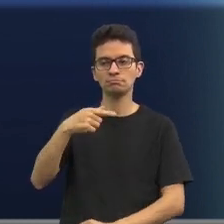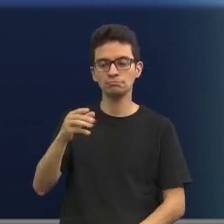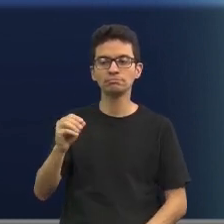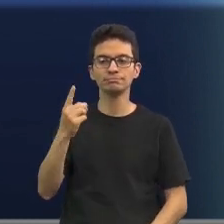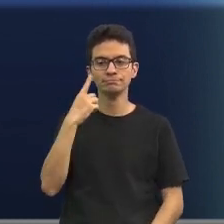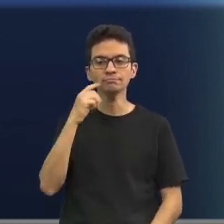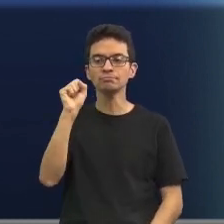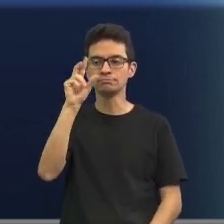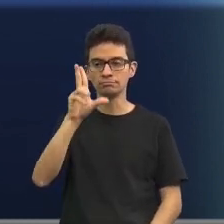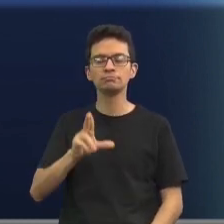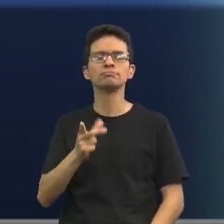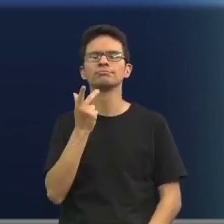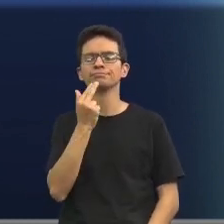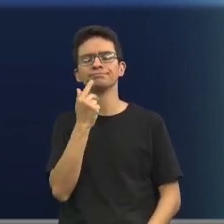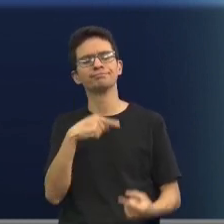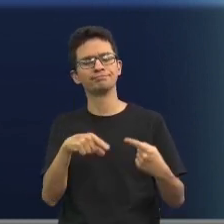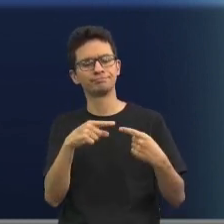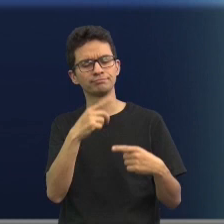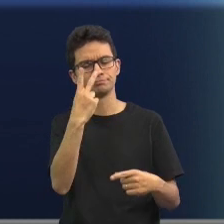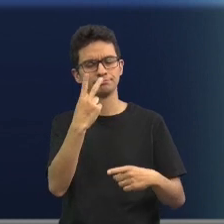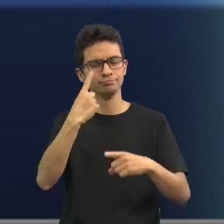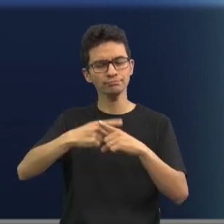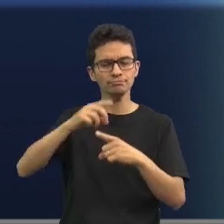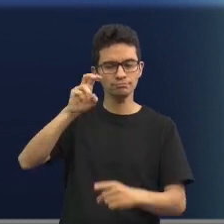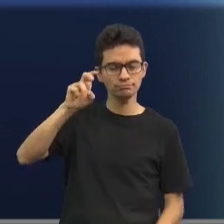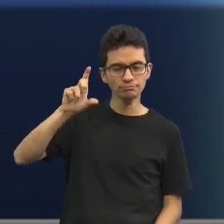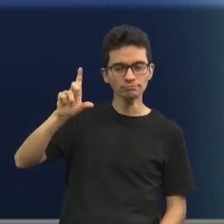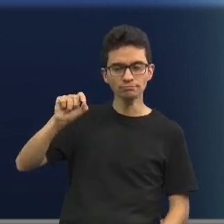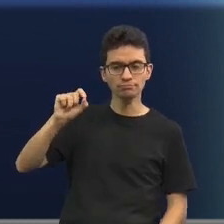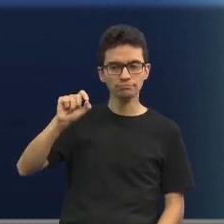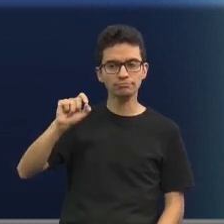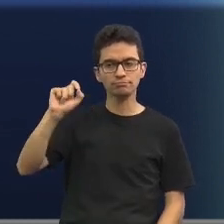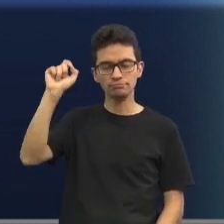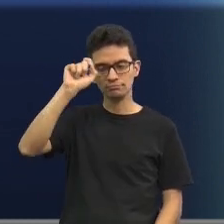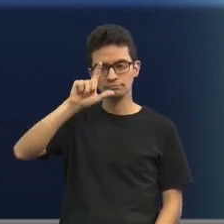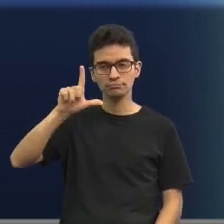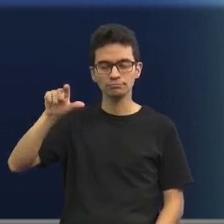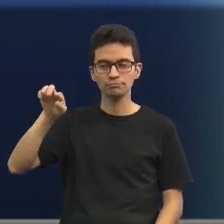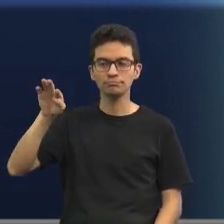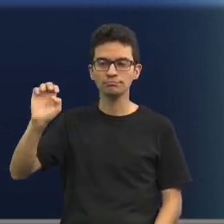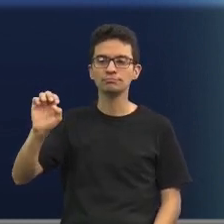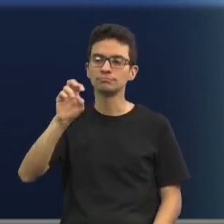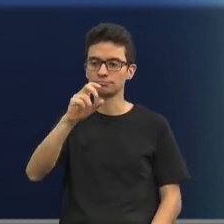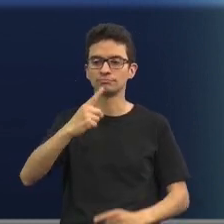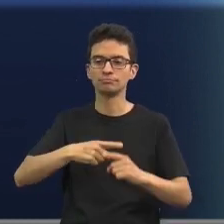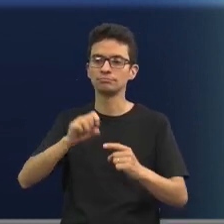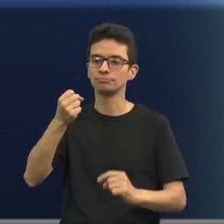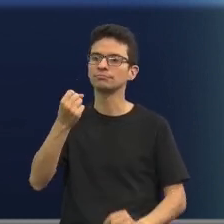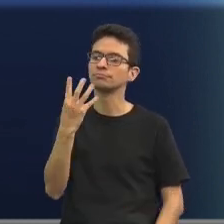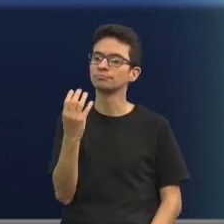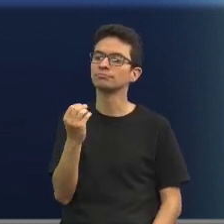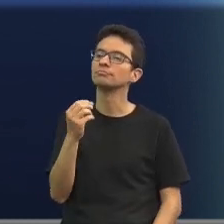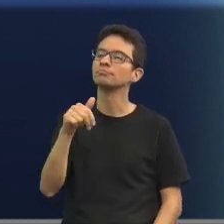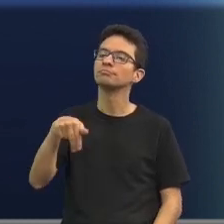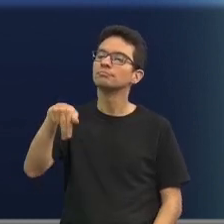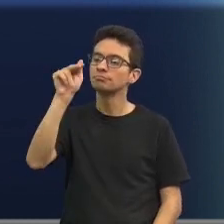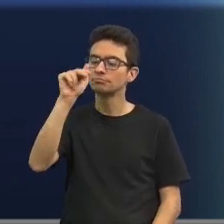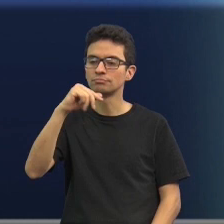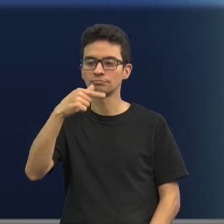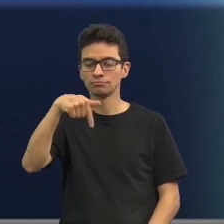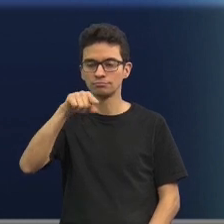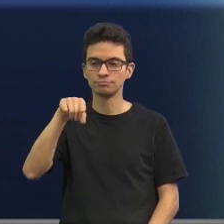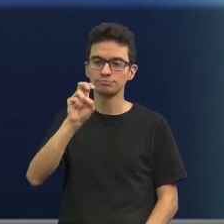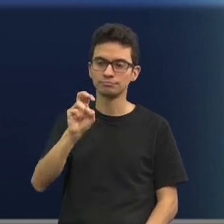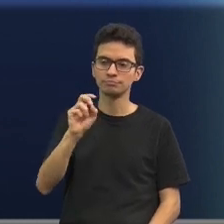procurar a cor correspondente 2 vezes 5/10 a leste cinco vezes 8 40 norte 76